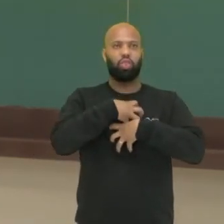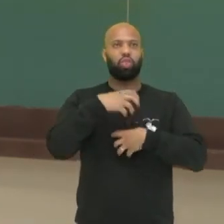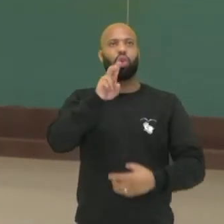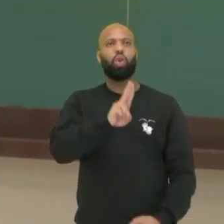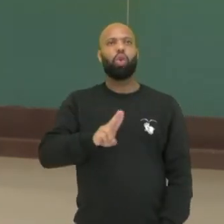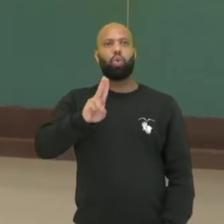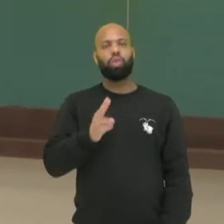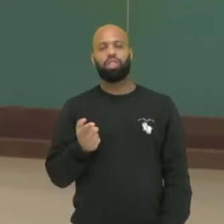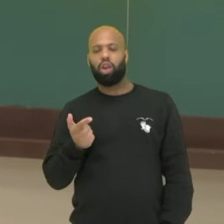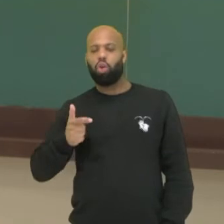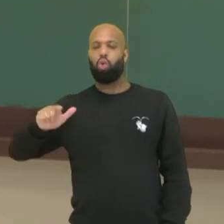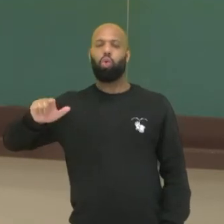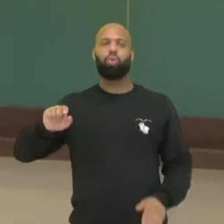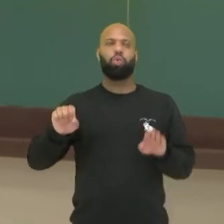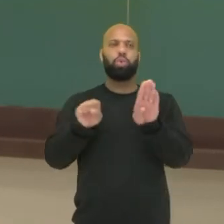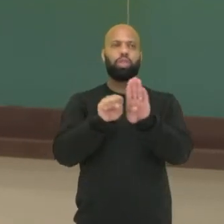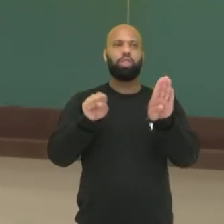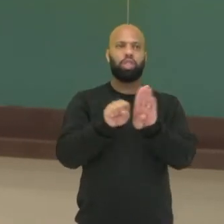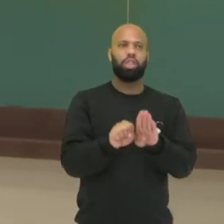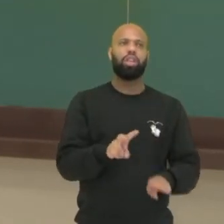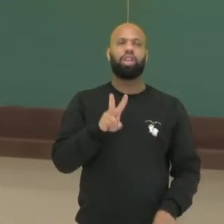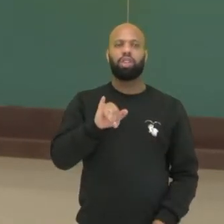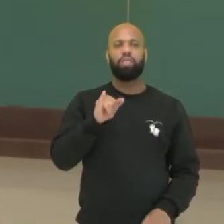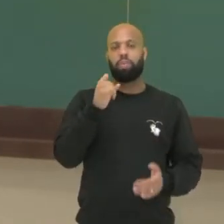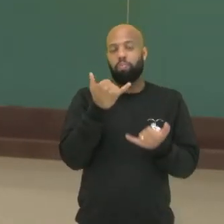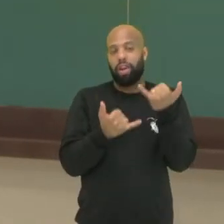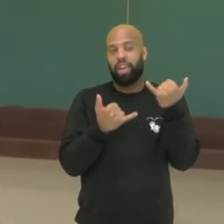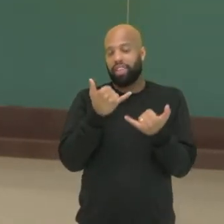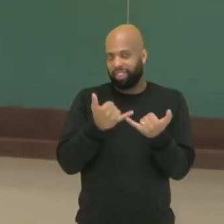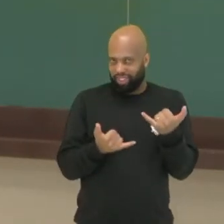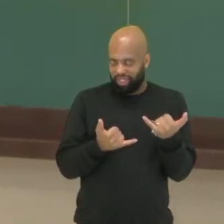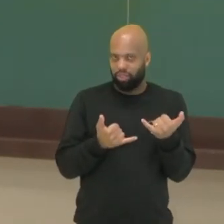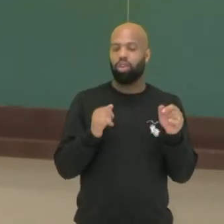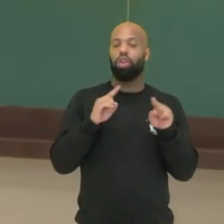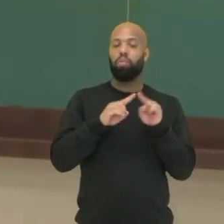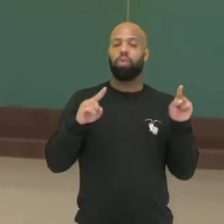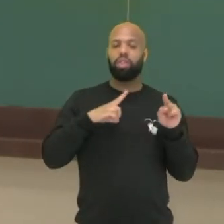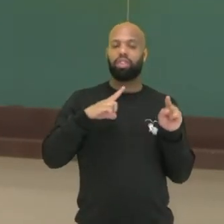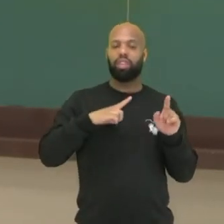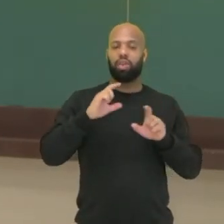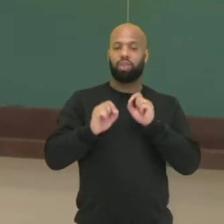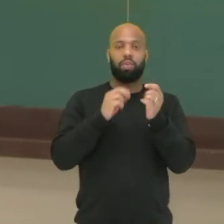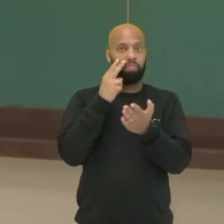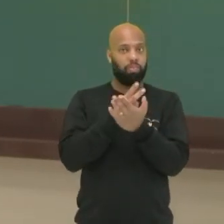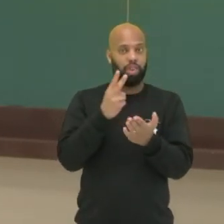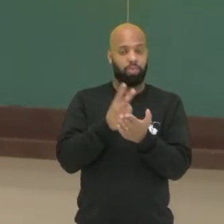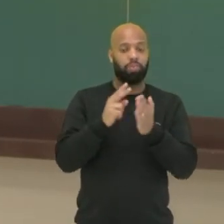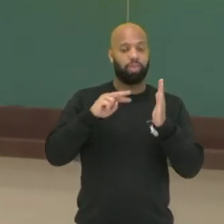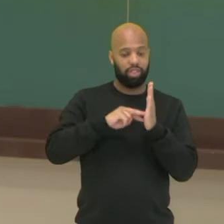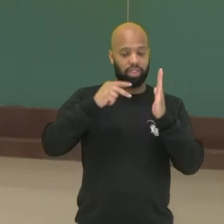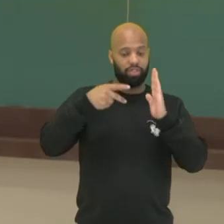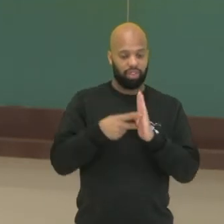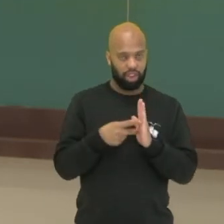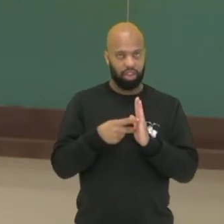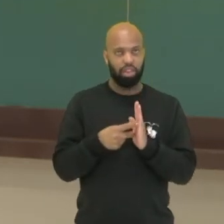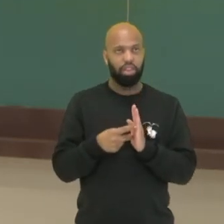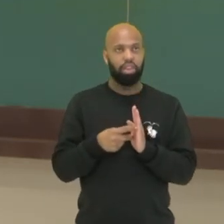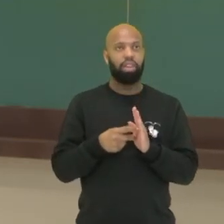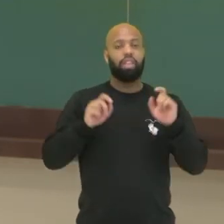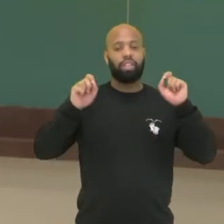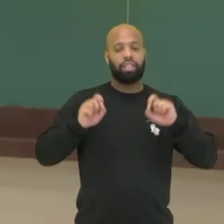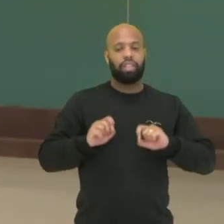outros substantivos que vão ser sinônimos. Outras coisas que eu posso utilizar, outras palavras que eu posso utilizar, são